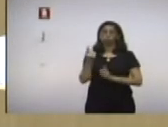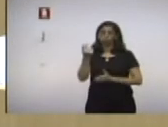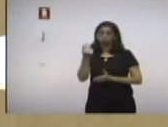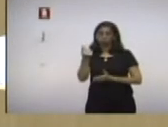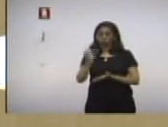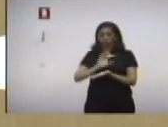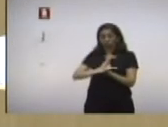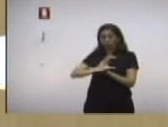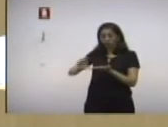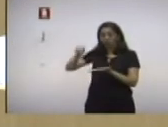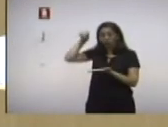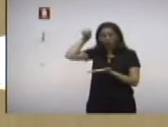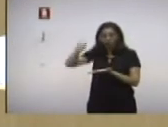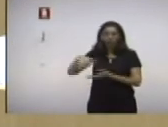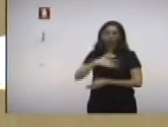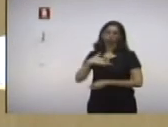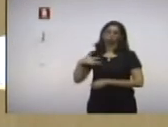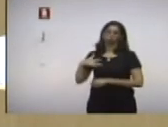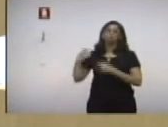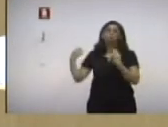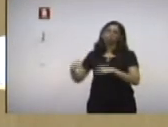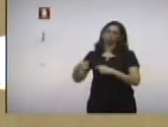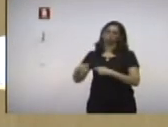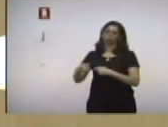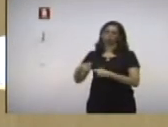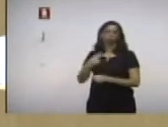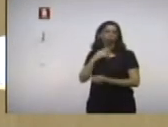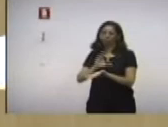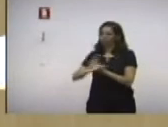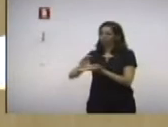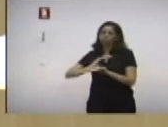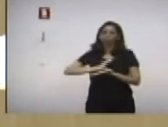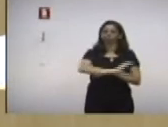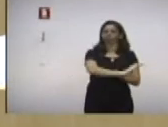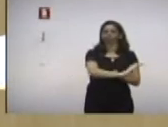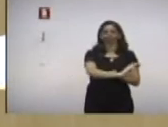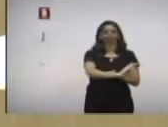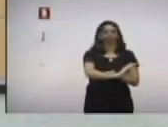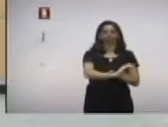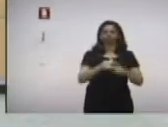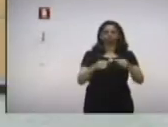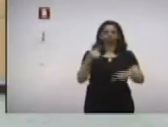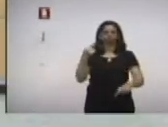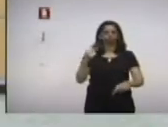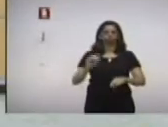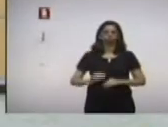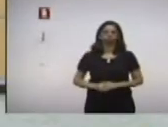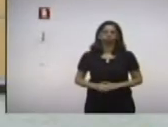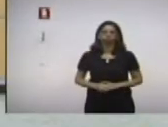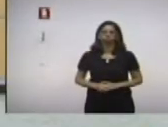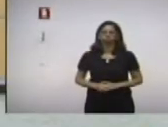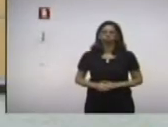destinado a precariedade que se encontra a saúde do município E aí